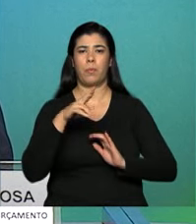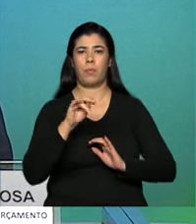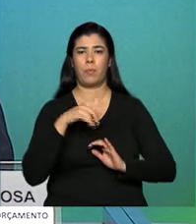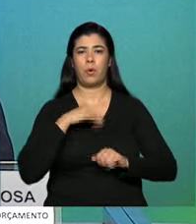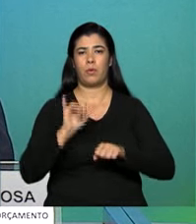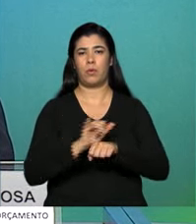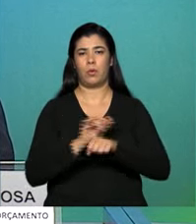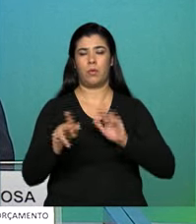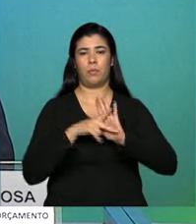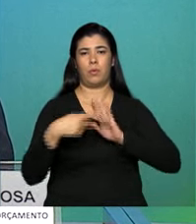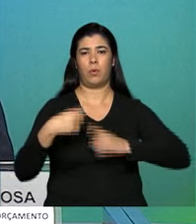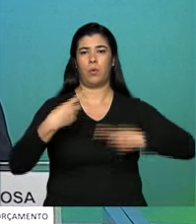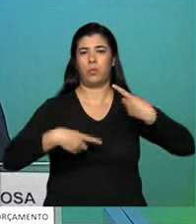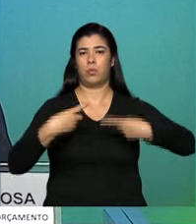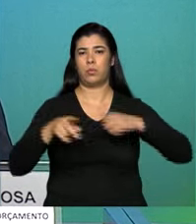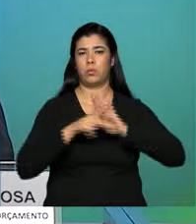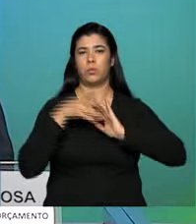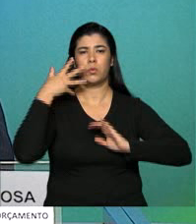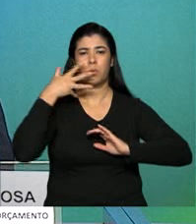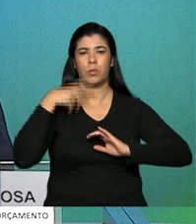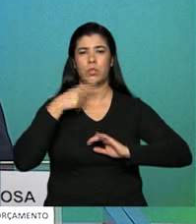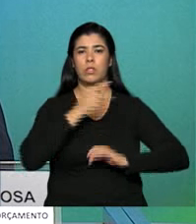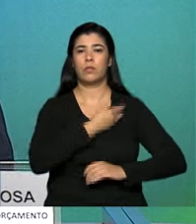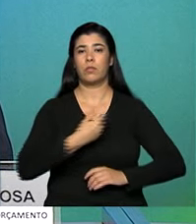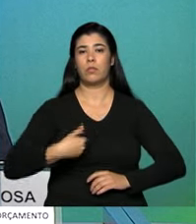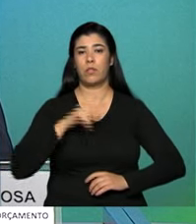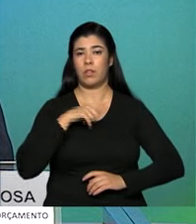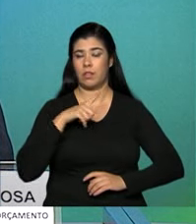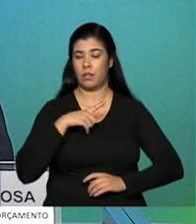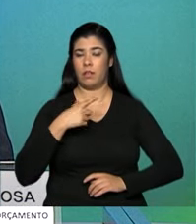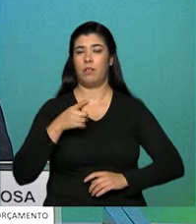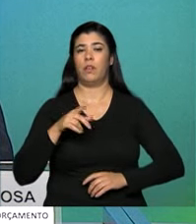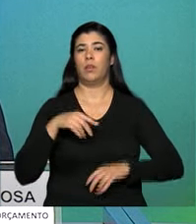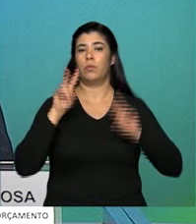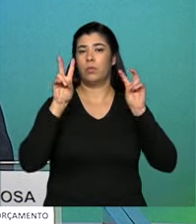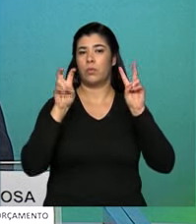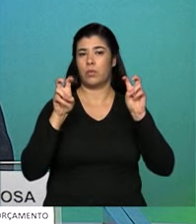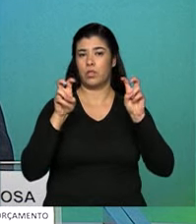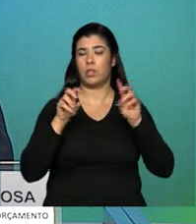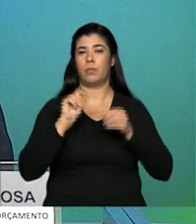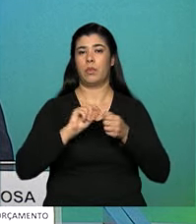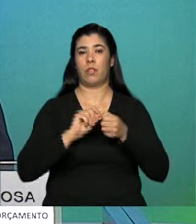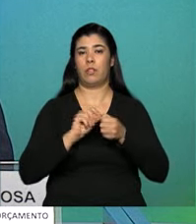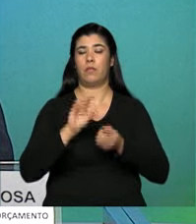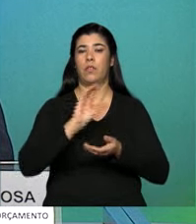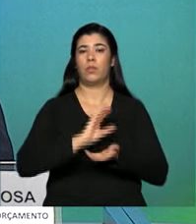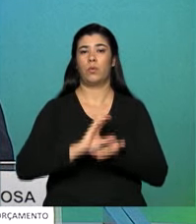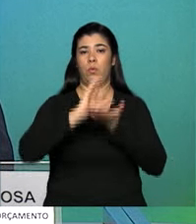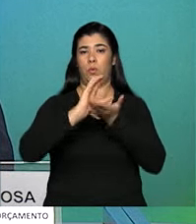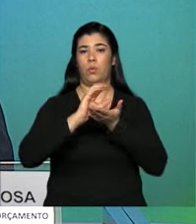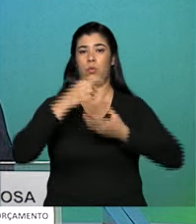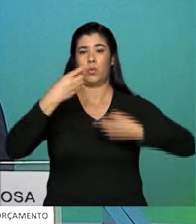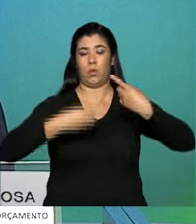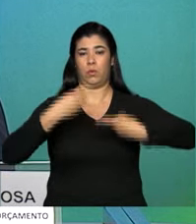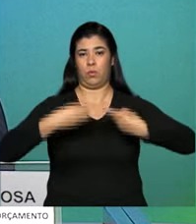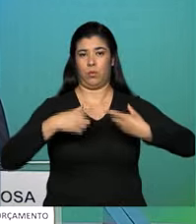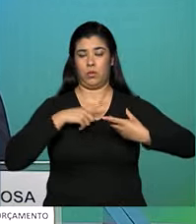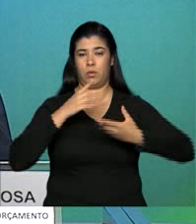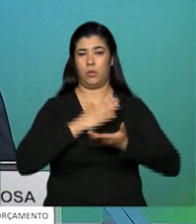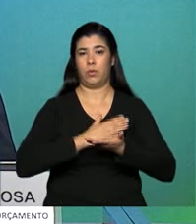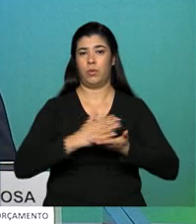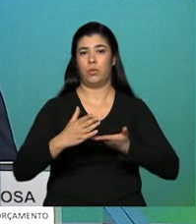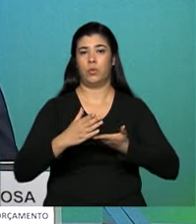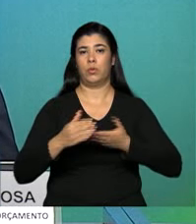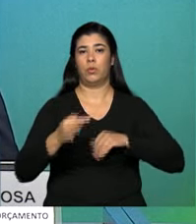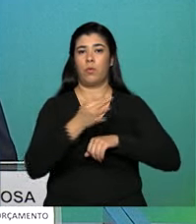do governo e eu gostaria de apresentar um tema que foi discutido no conselho político que nós estamos iniciando o processo